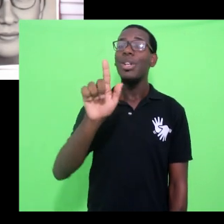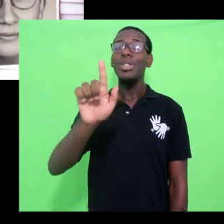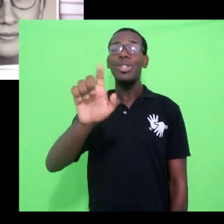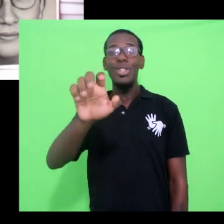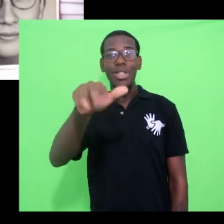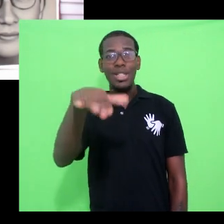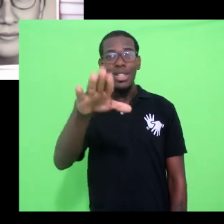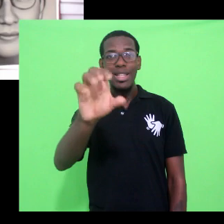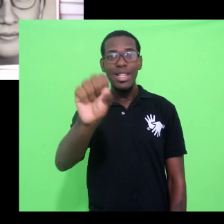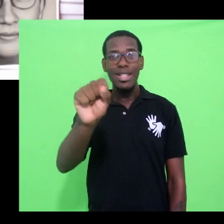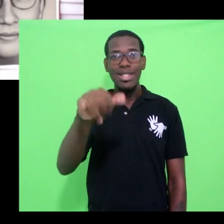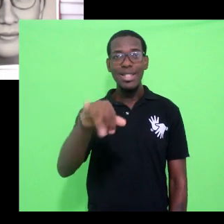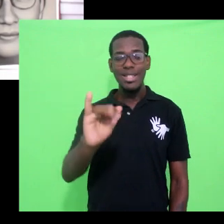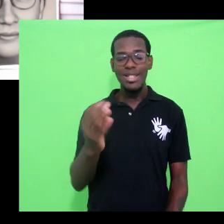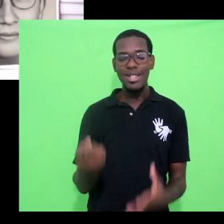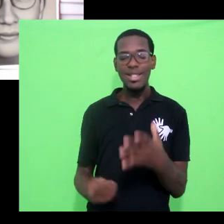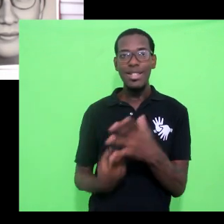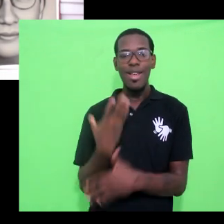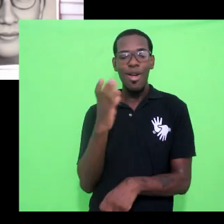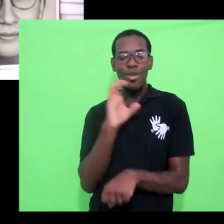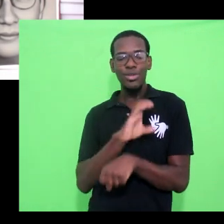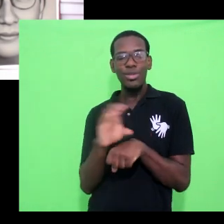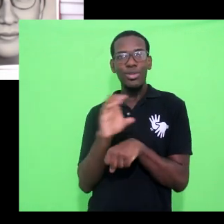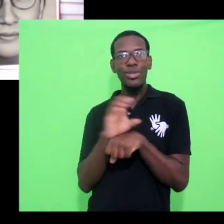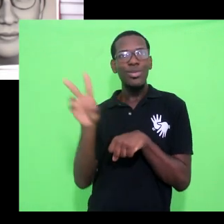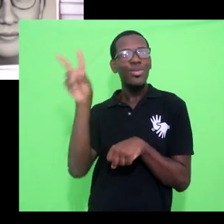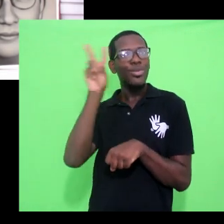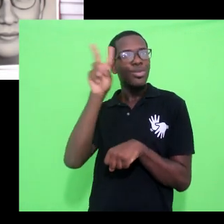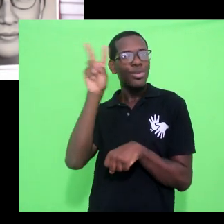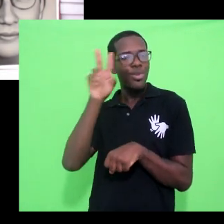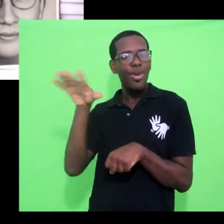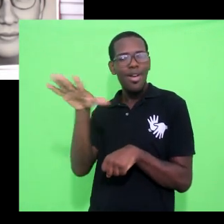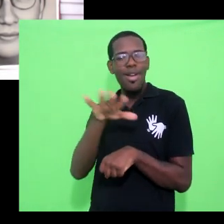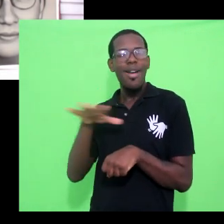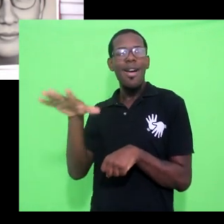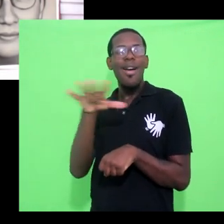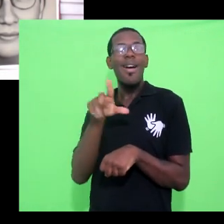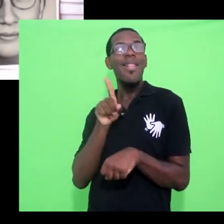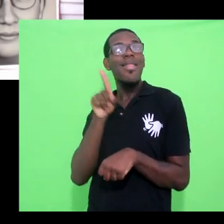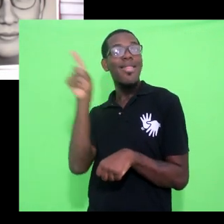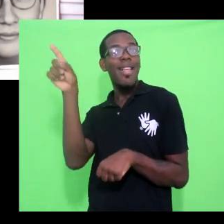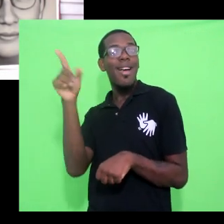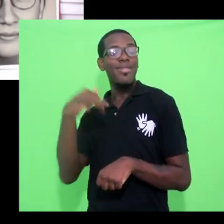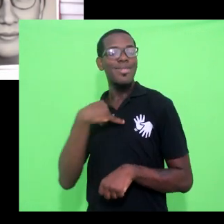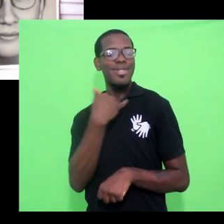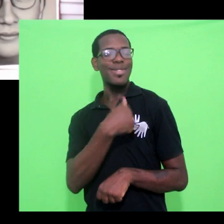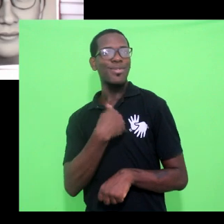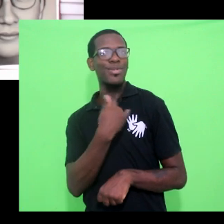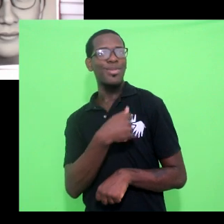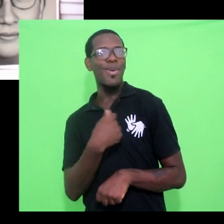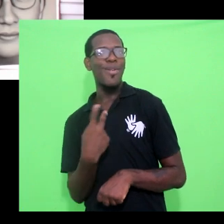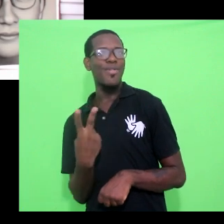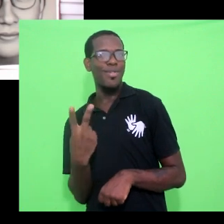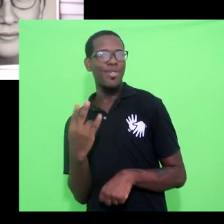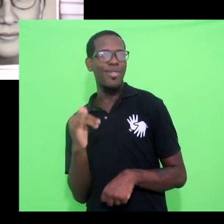acabei sabendo também que o professor já falecido Gênesis Torres iria promover um curso de